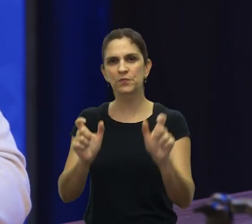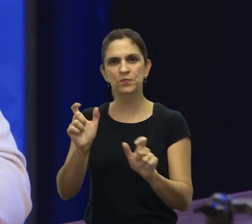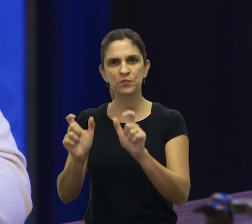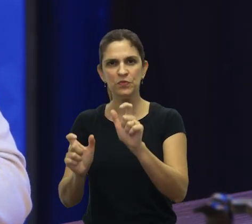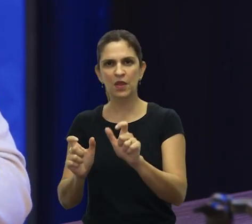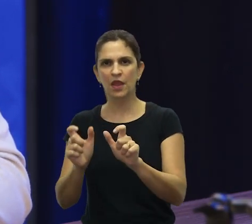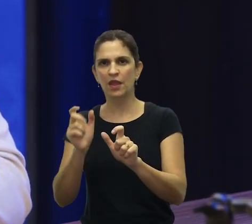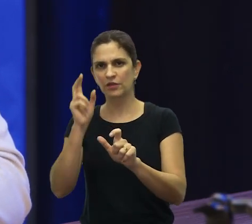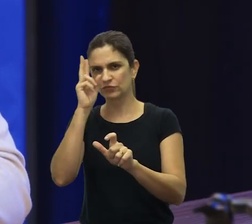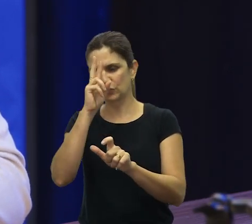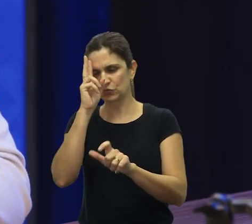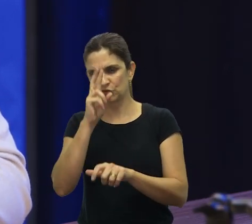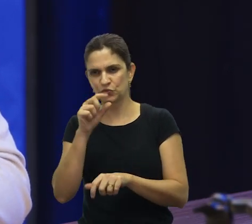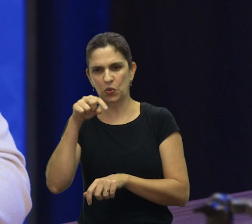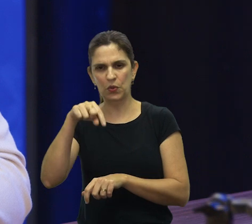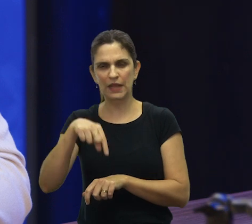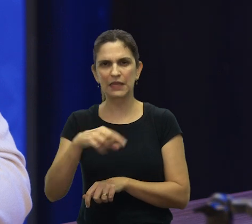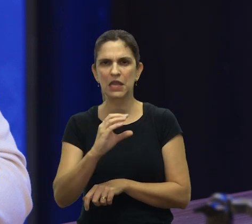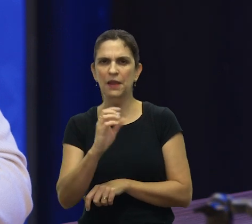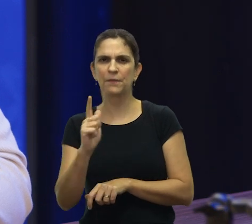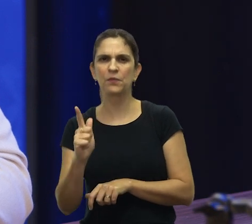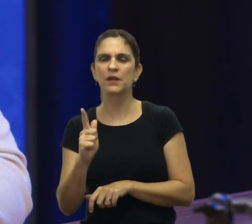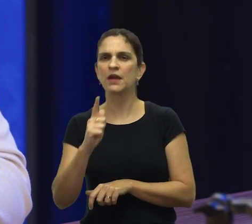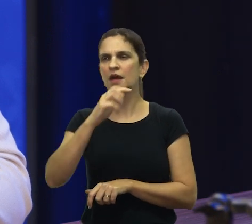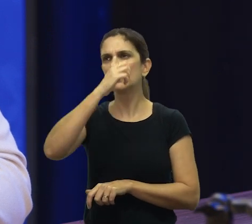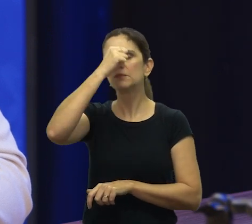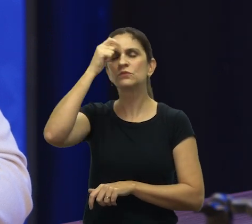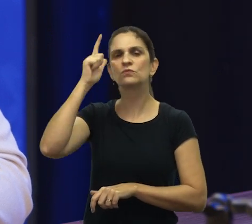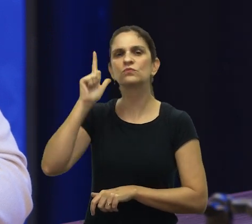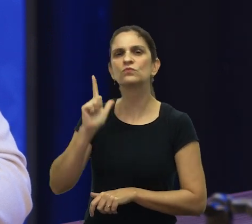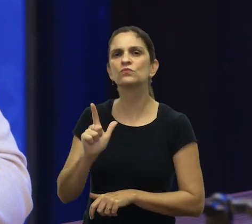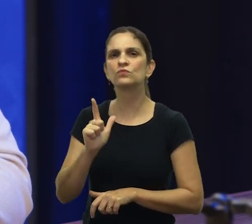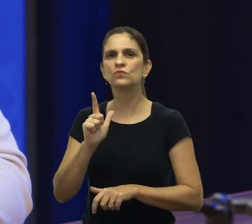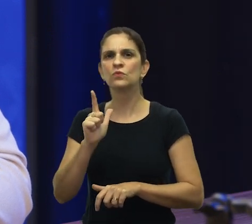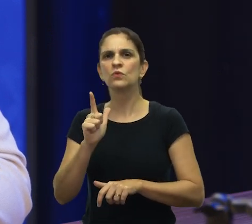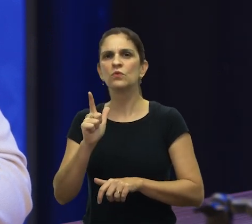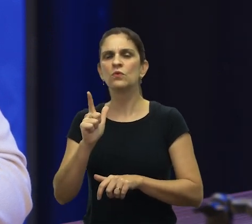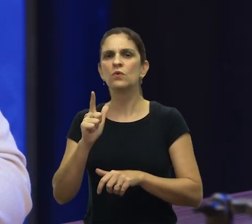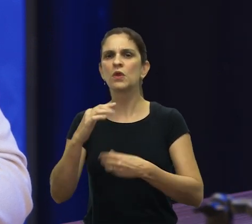que fizeram história, não só em Campo Grande, mas no Mato Grosso do Sul,